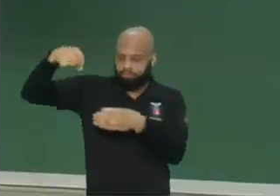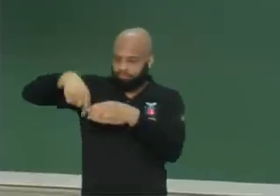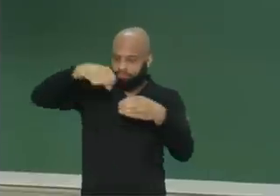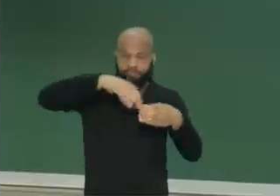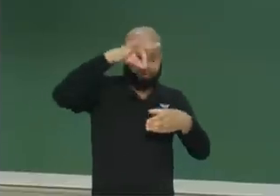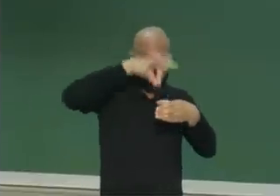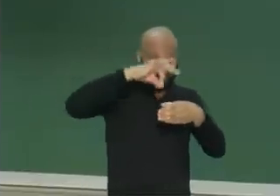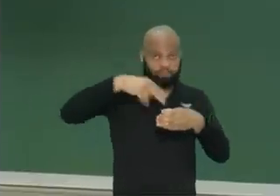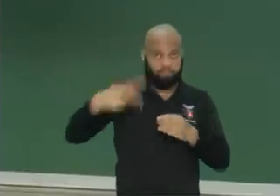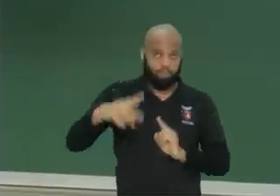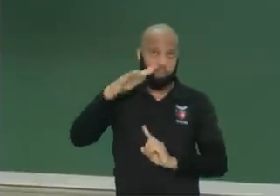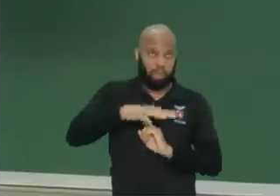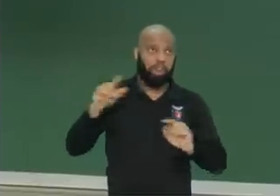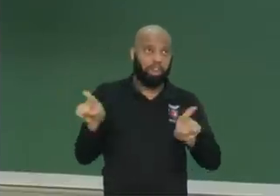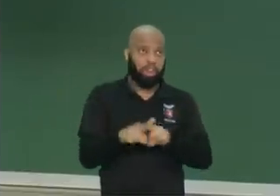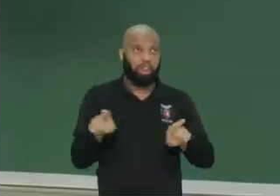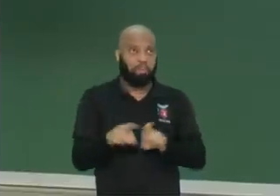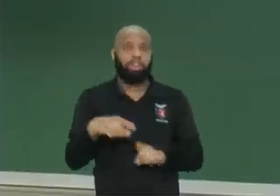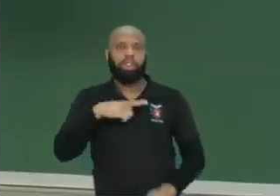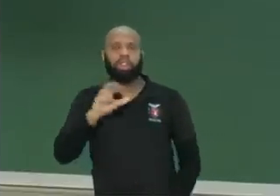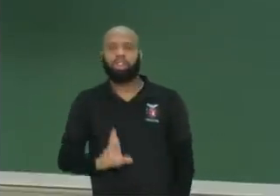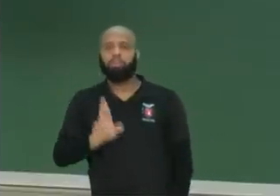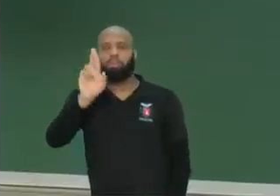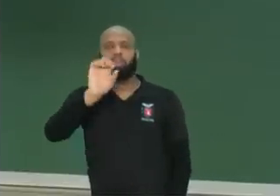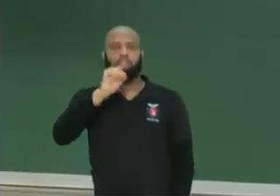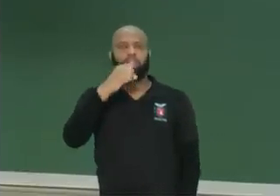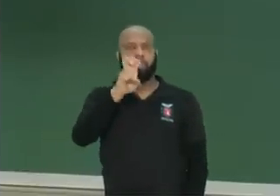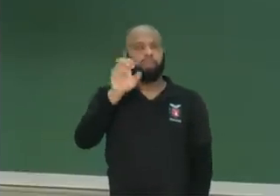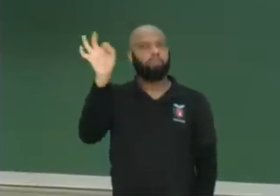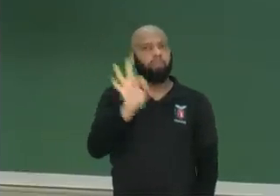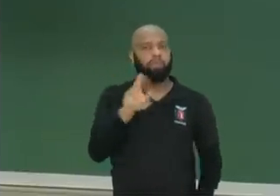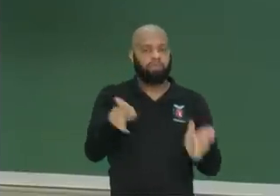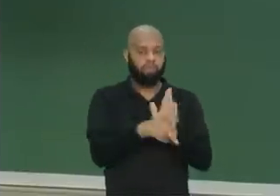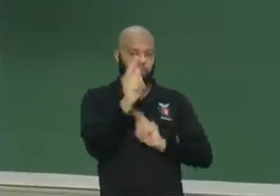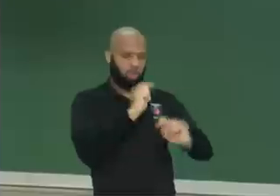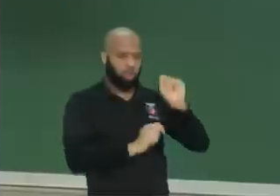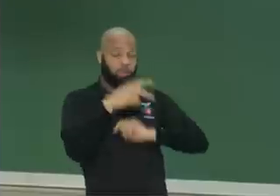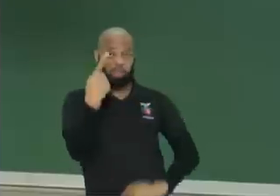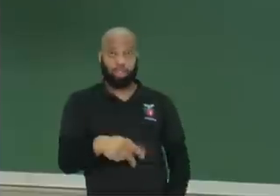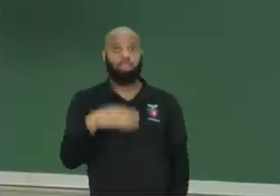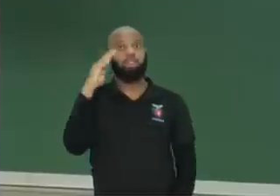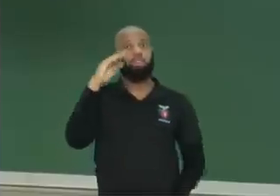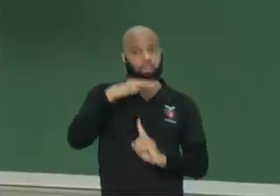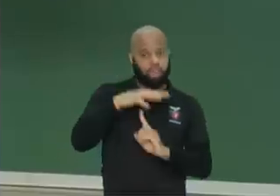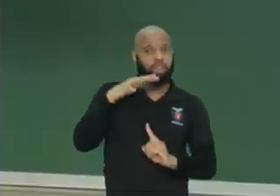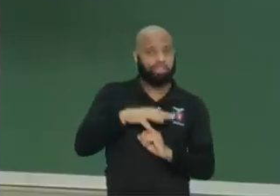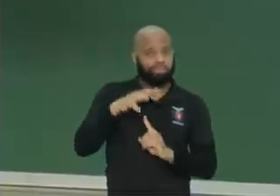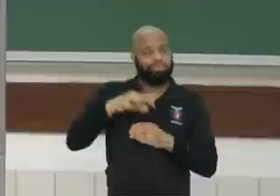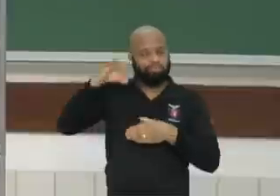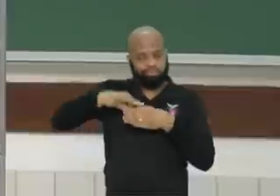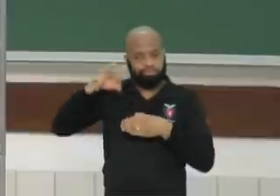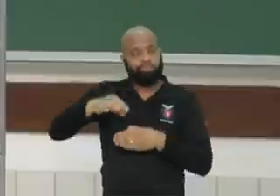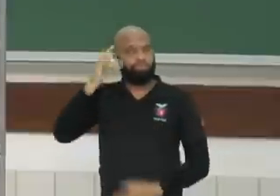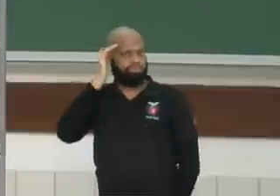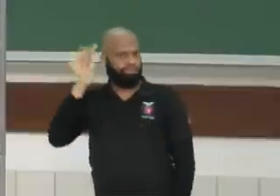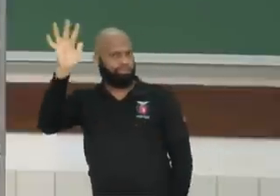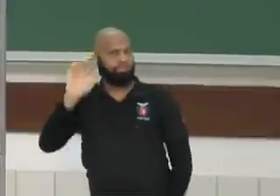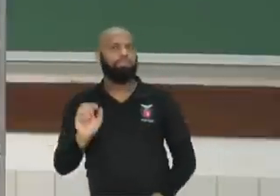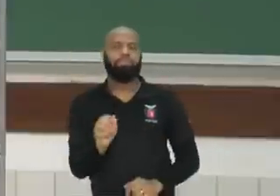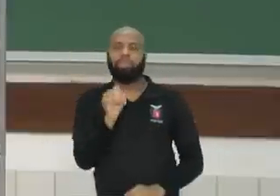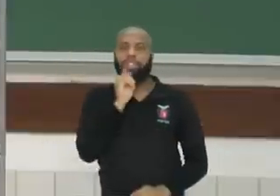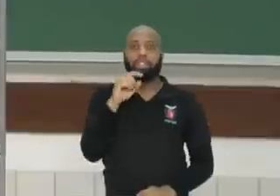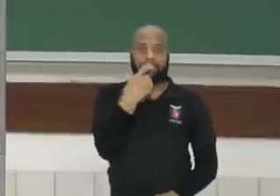aqui no Paraná, né? Chegava a representar 85% da economia paranaense o erva mate. Então vocês imaginem o quê? De cada